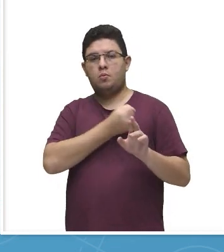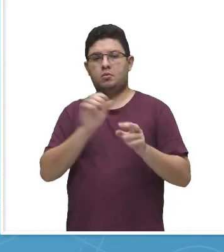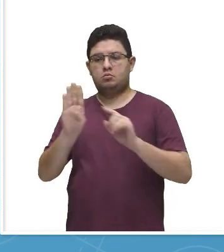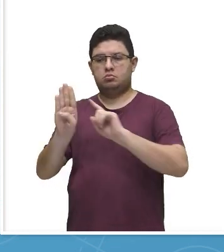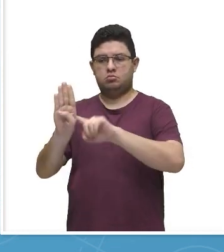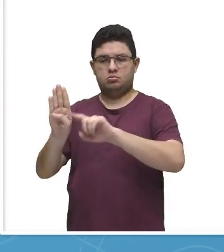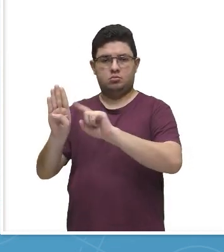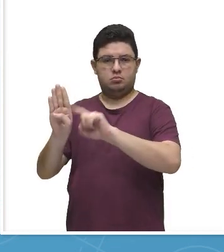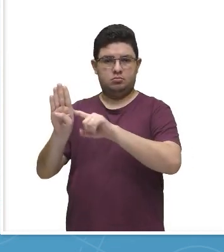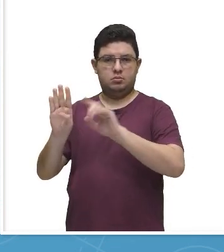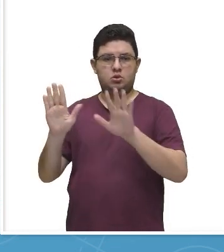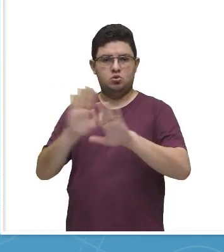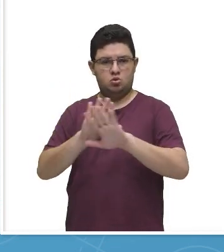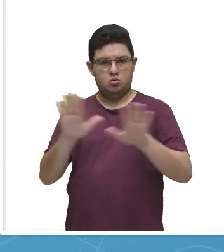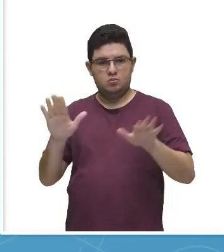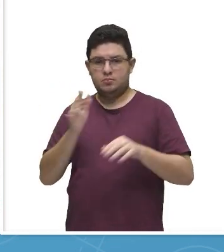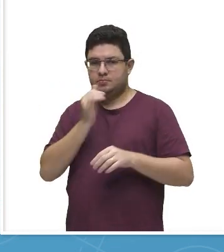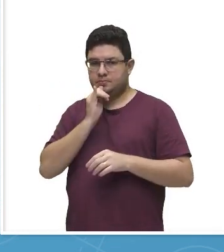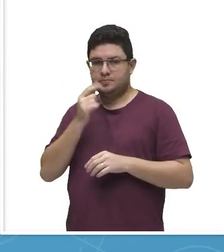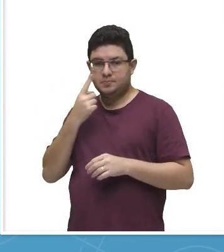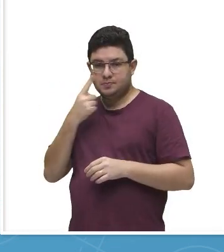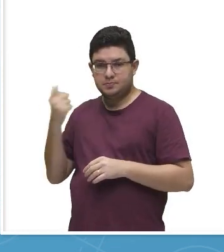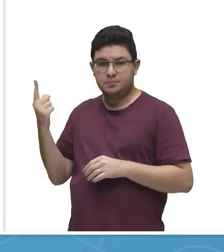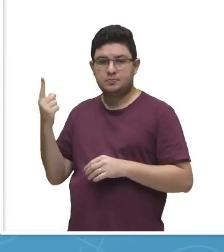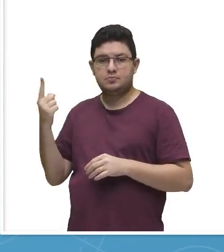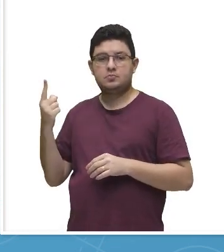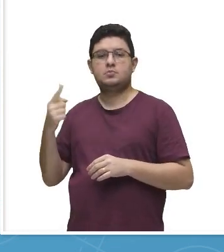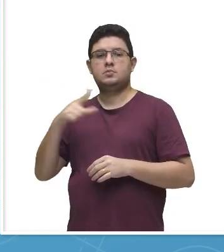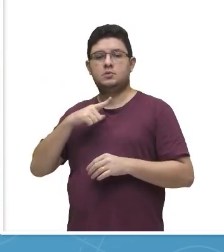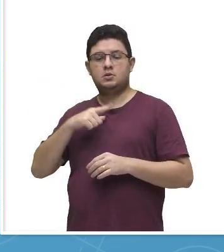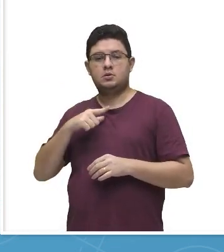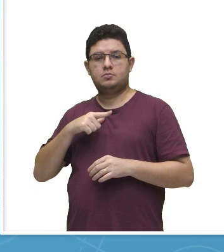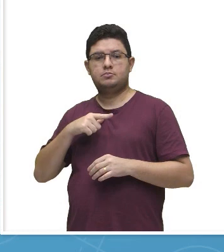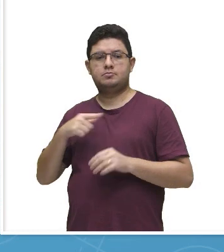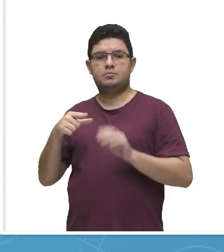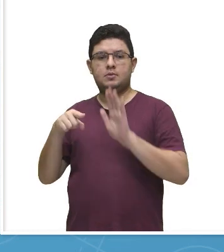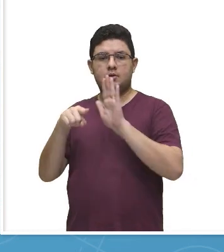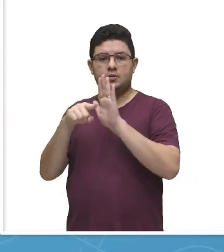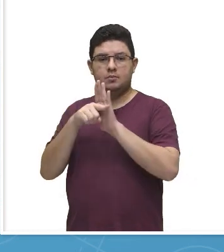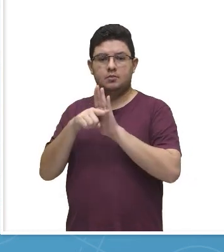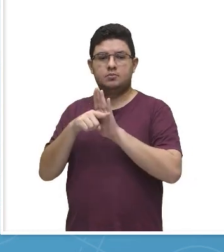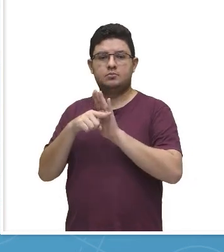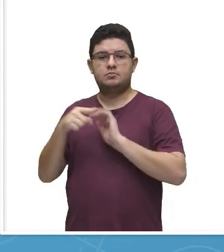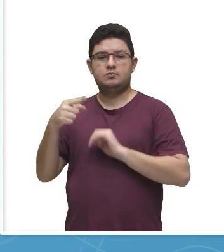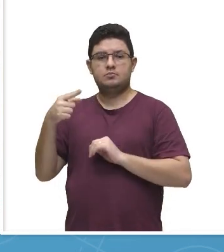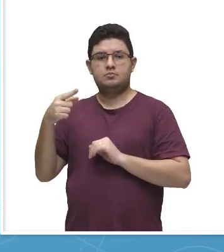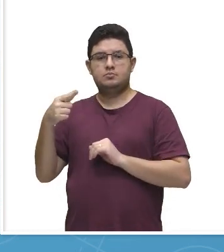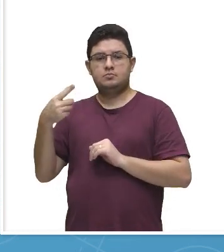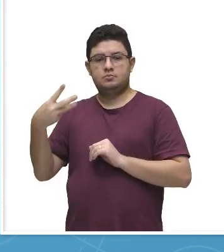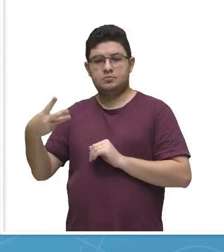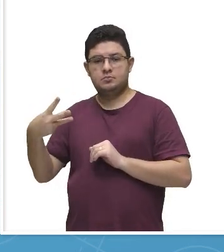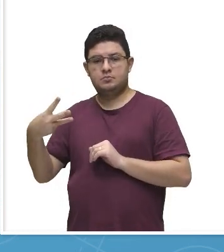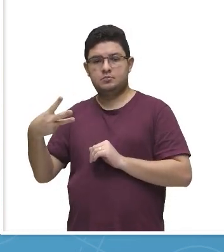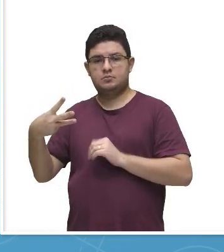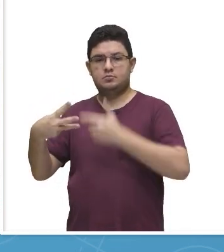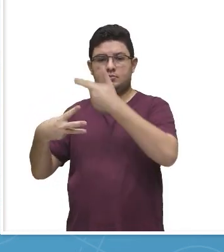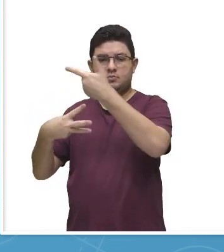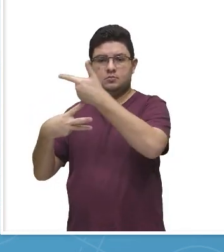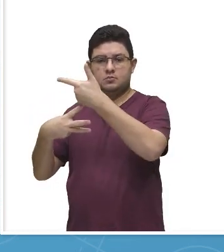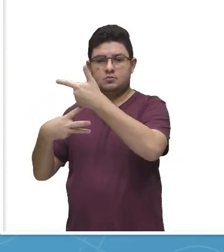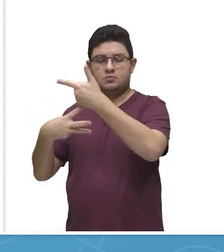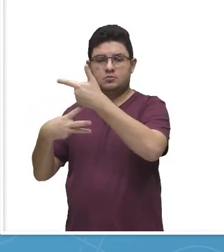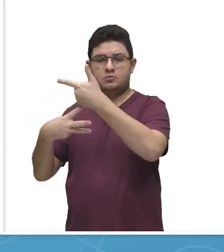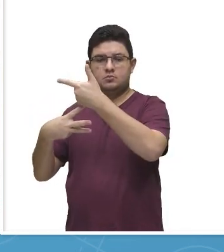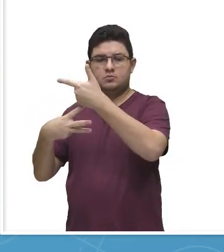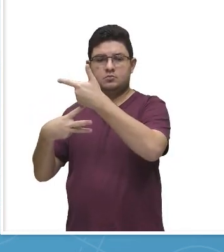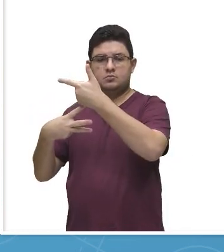Observe que eu tenho aqui, ó, menos 3 ao cubo. Nesse caso, nós só estamos elevando o 2 à terceira potência. O sinal, ele não entra na operação de potência. Então,